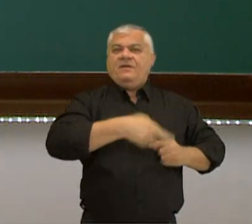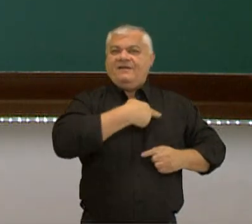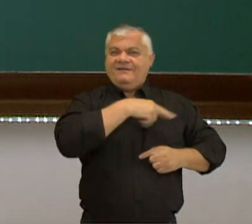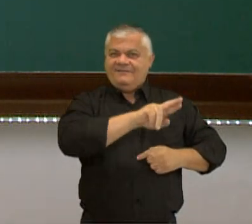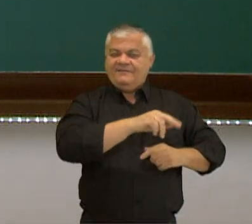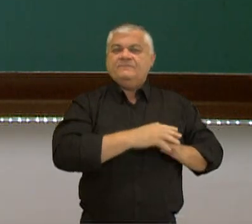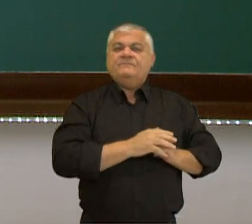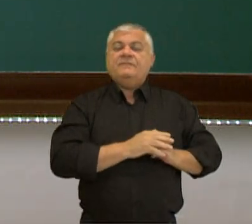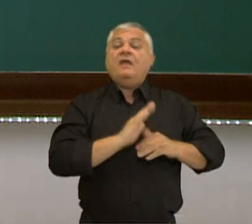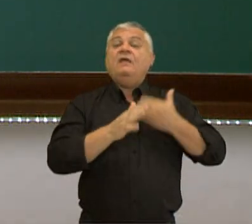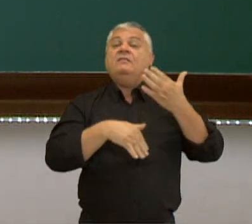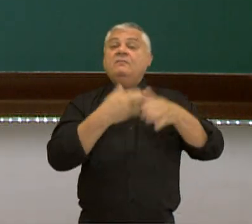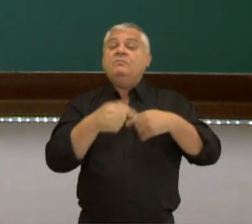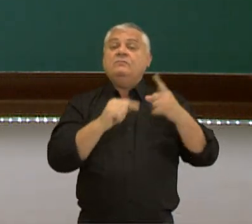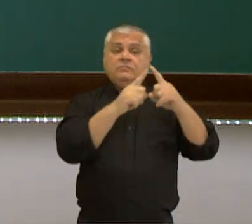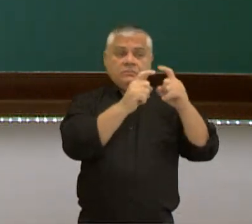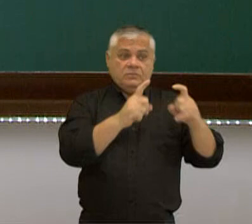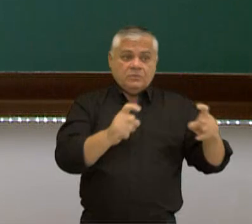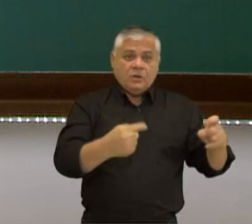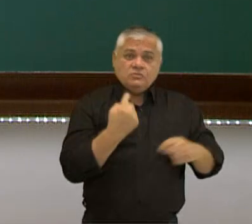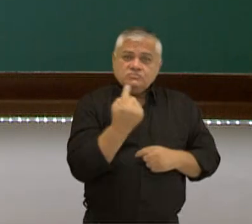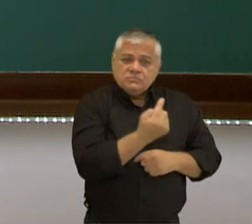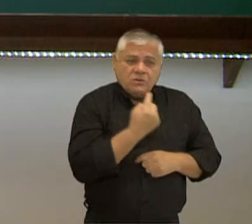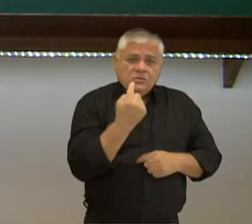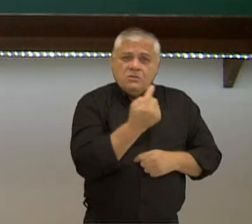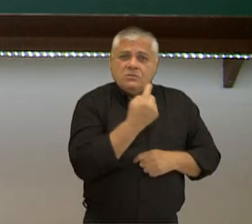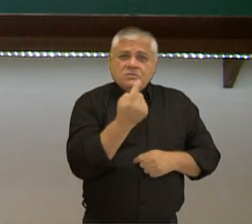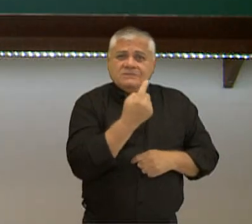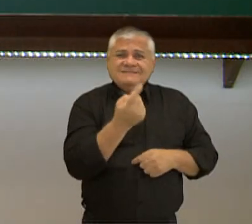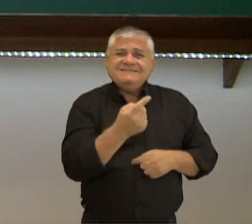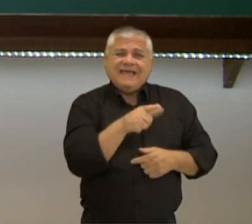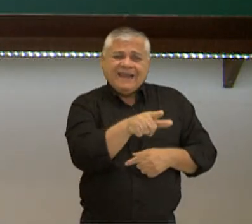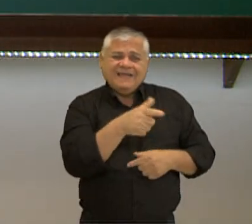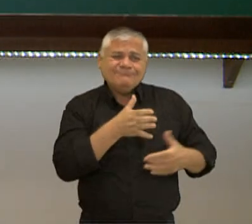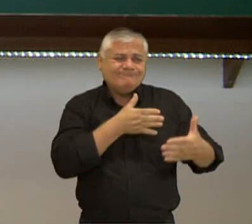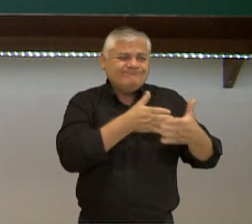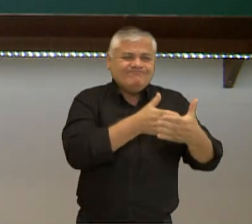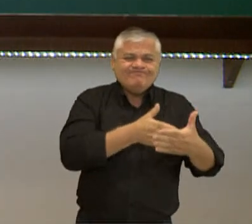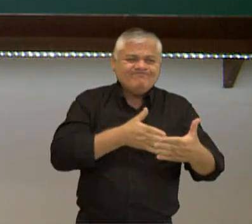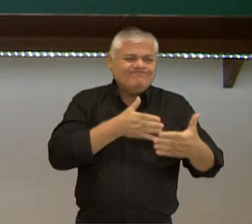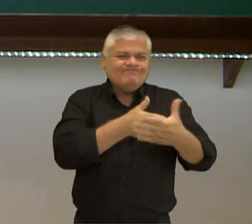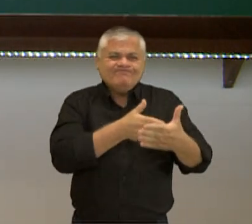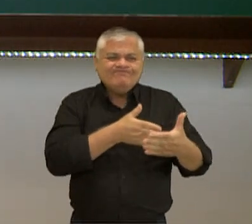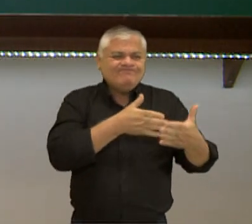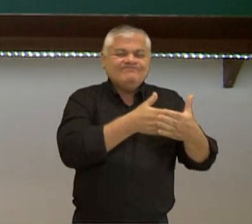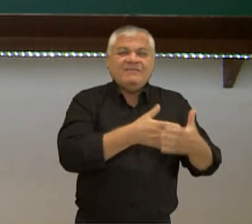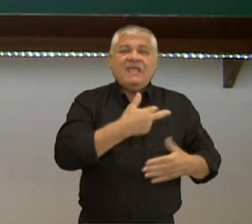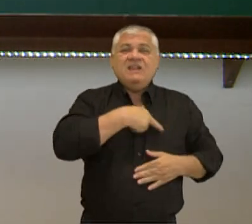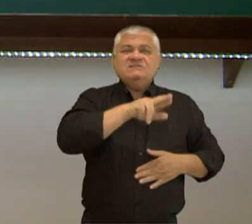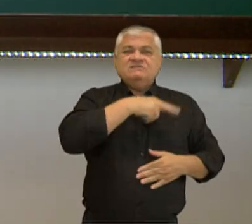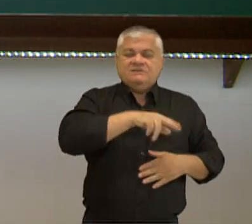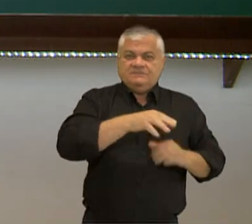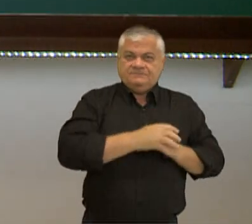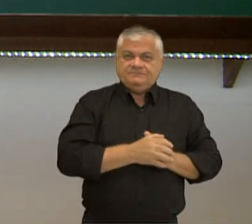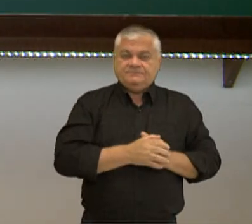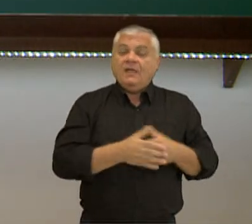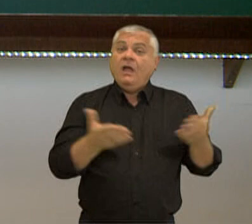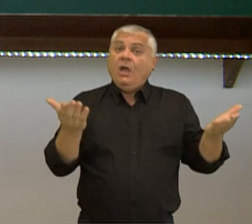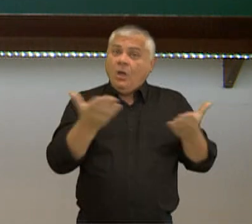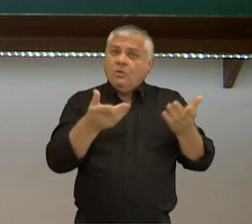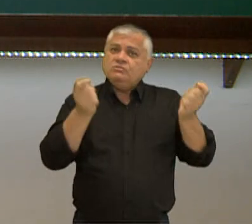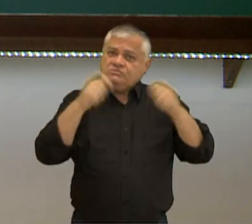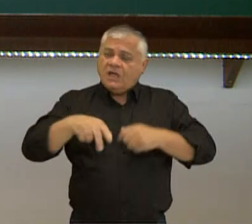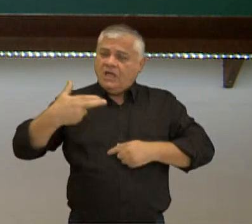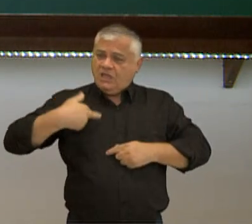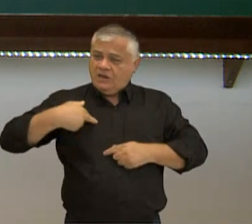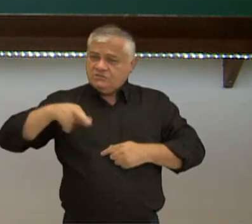depois a questão científica sozinha, ela esbarrava muito com as questões religiosas. Hoje a gente consegue caminhar muito